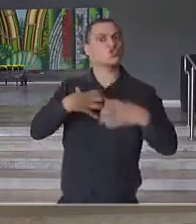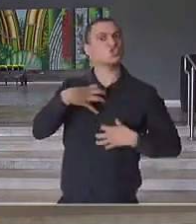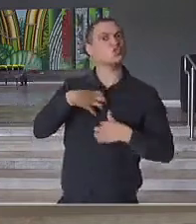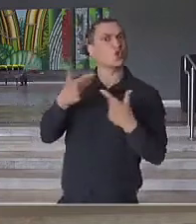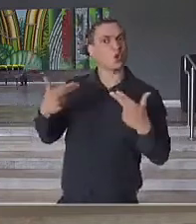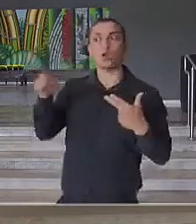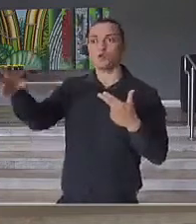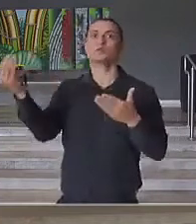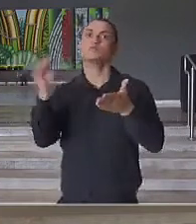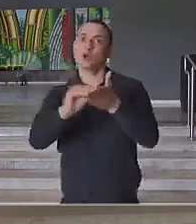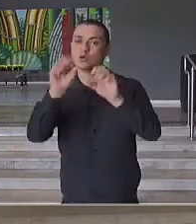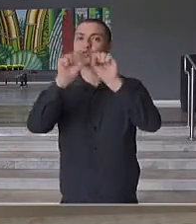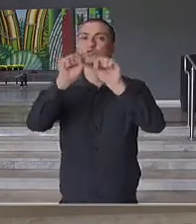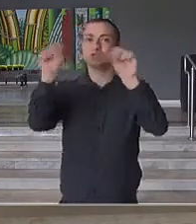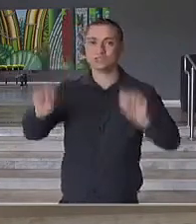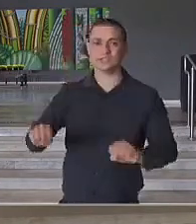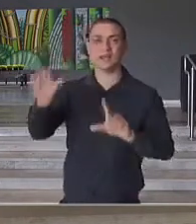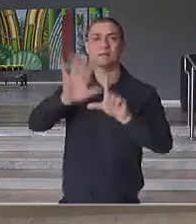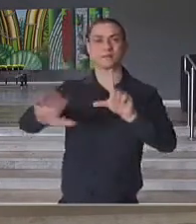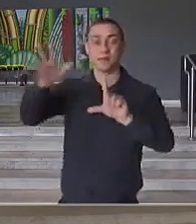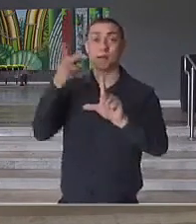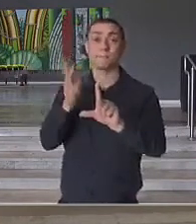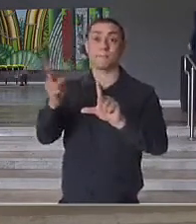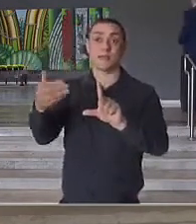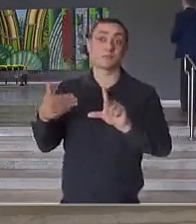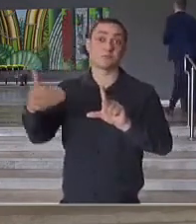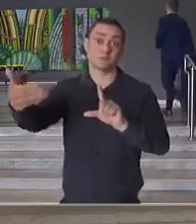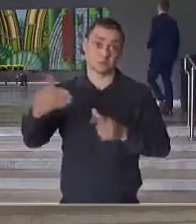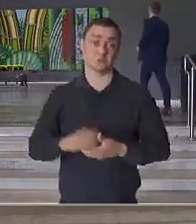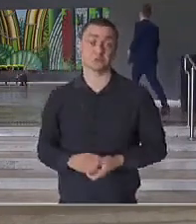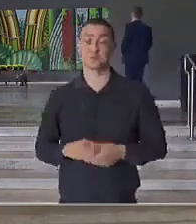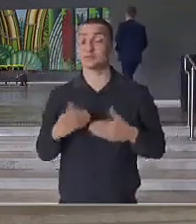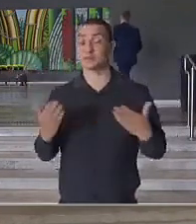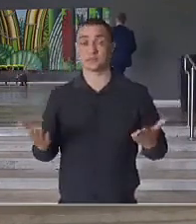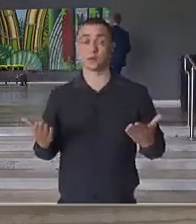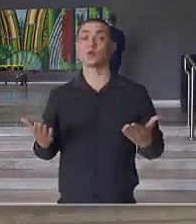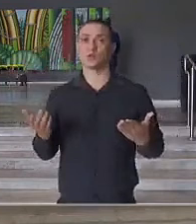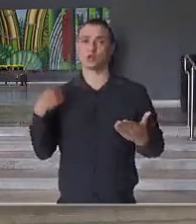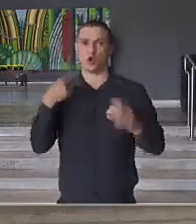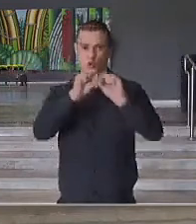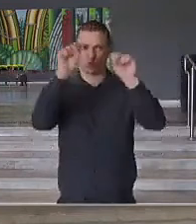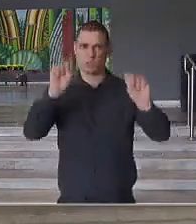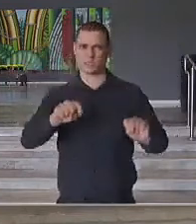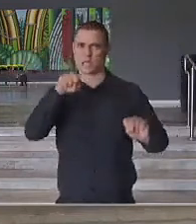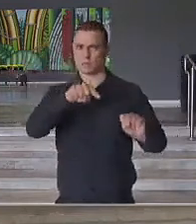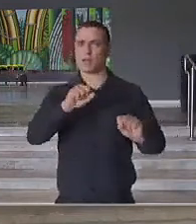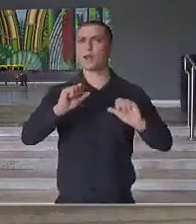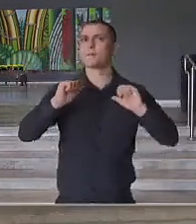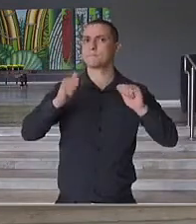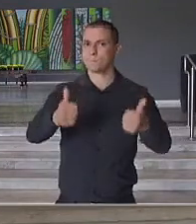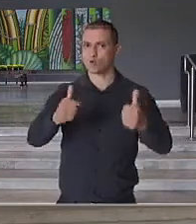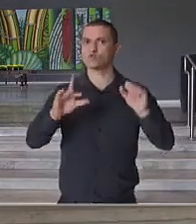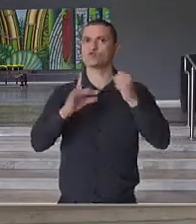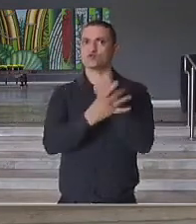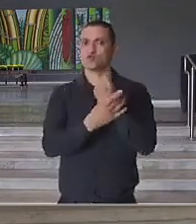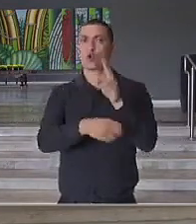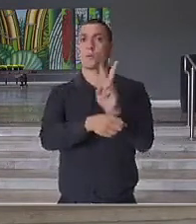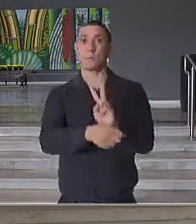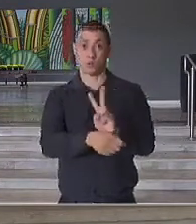eventualmente, possam ter sido revelados por essas pessoas. Então, temos um sistema de